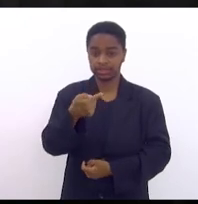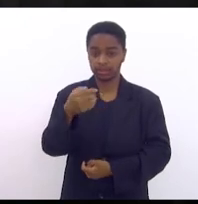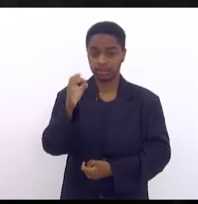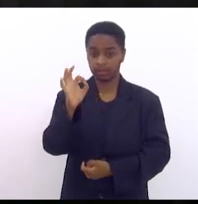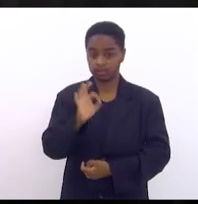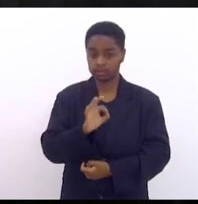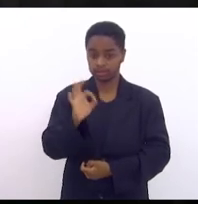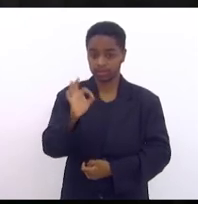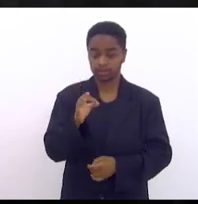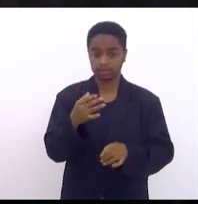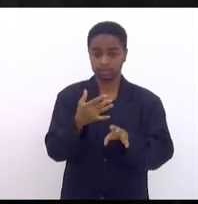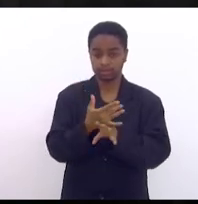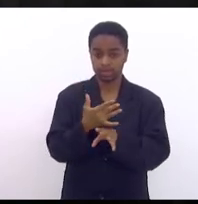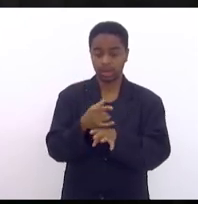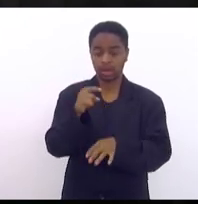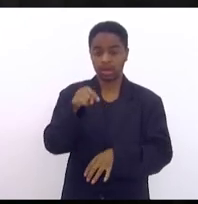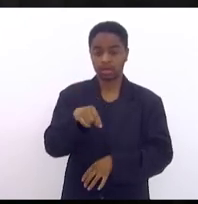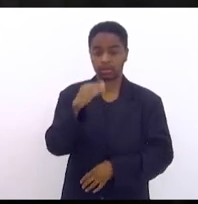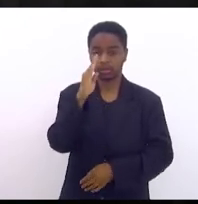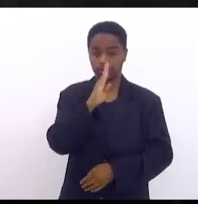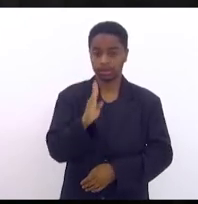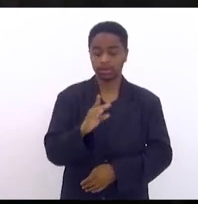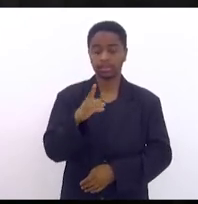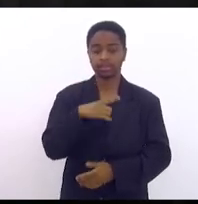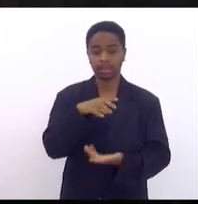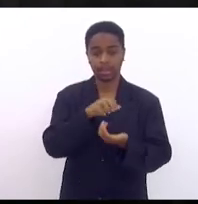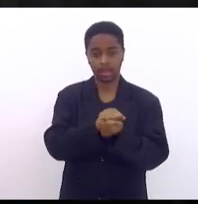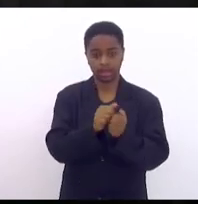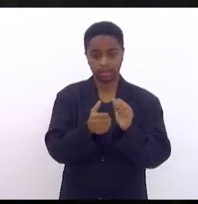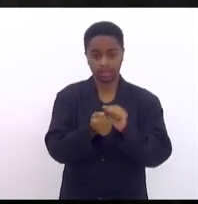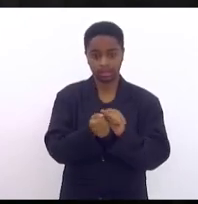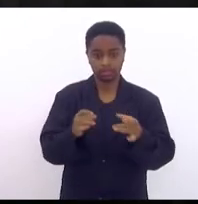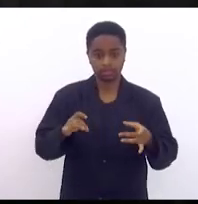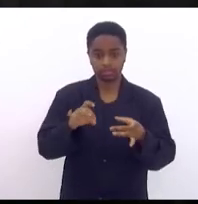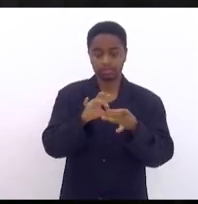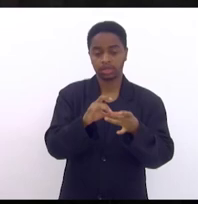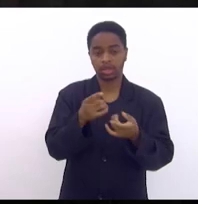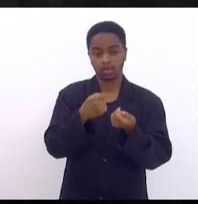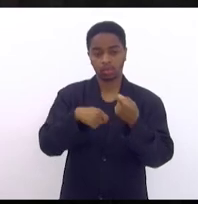67% dos municípios no país têm artesanato presente na economia.